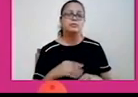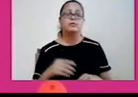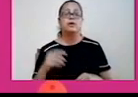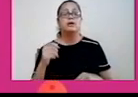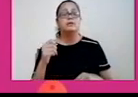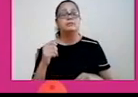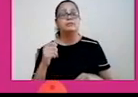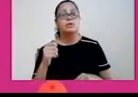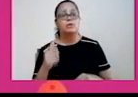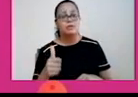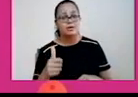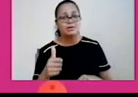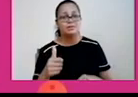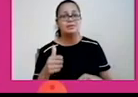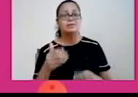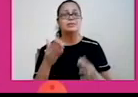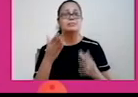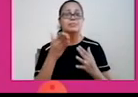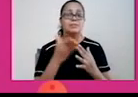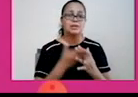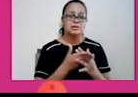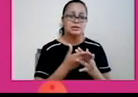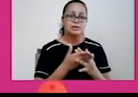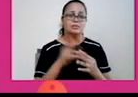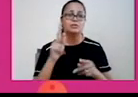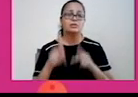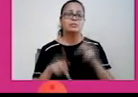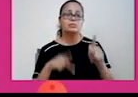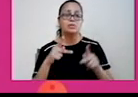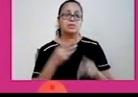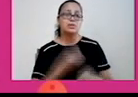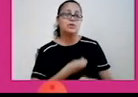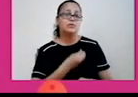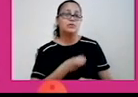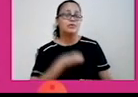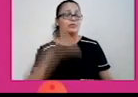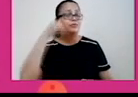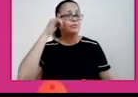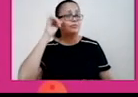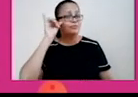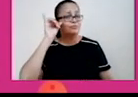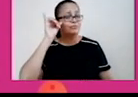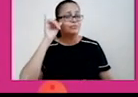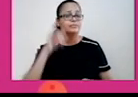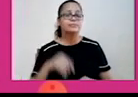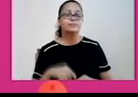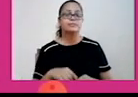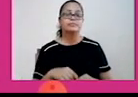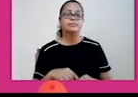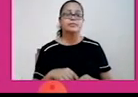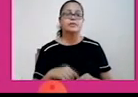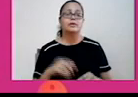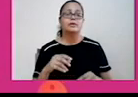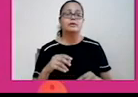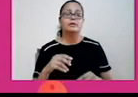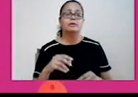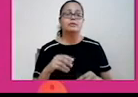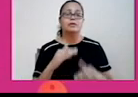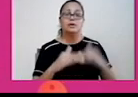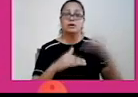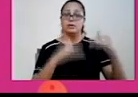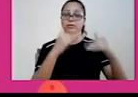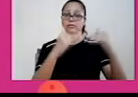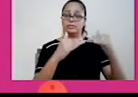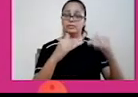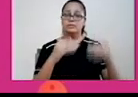urbanização é recente, porque quase metade da população da China ainda vive no campo. Olha só, evolução do crescimento vegetativo na China.